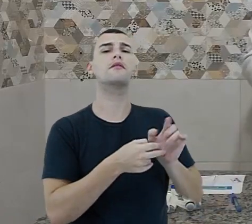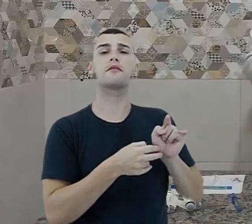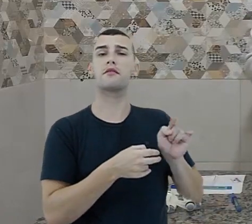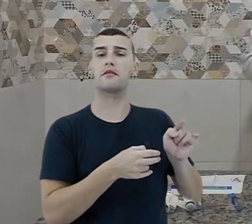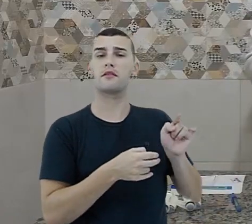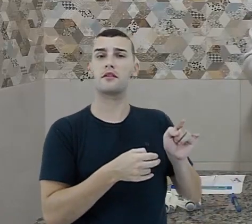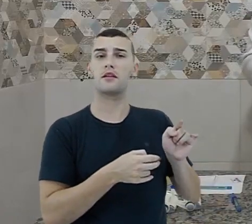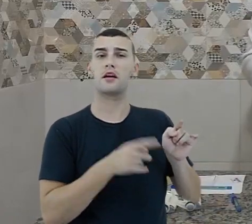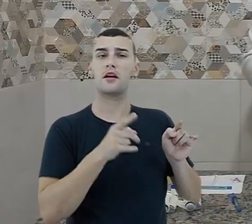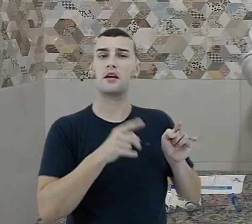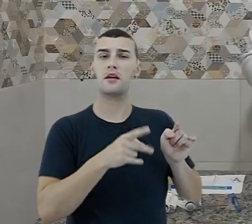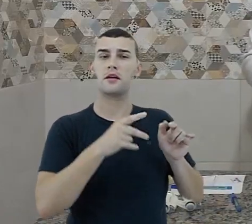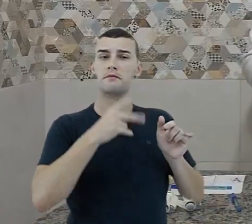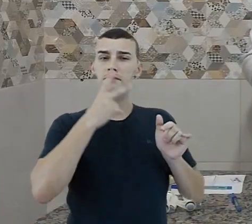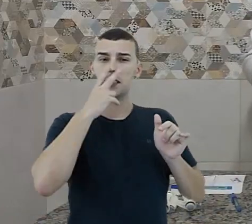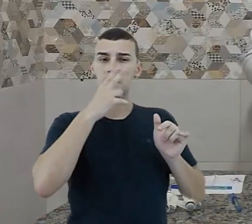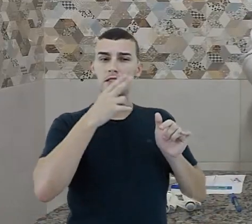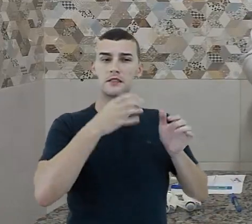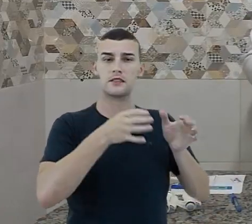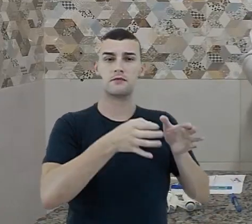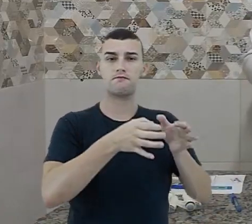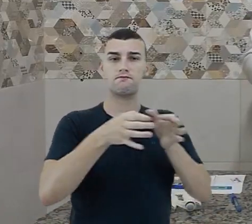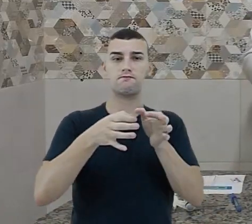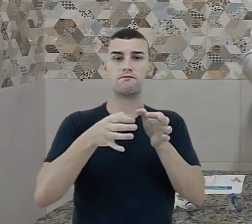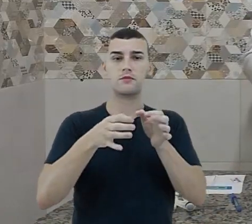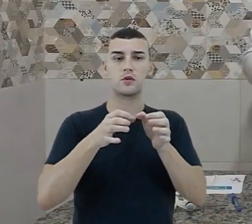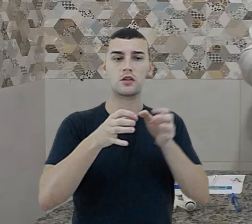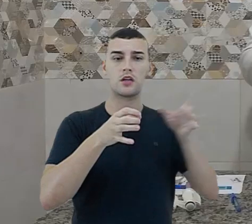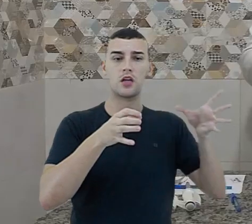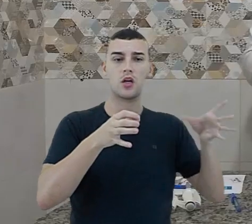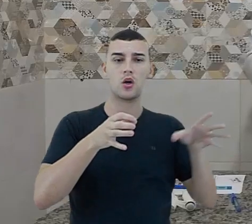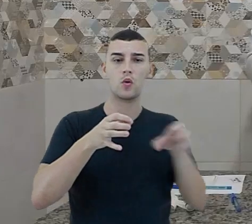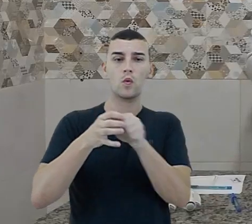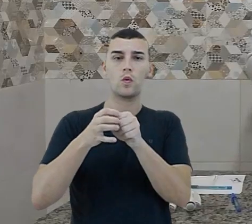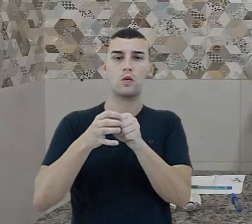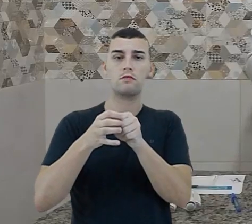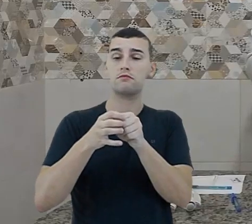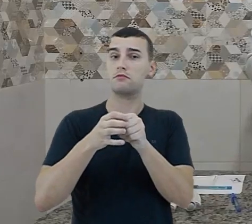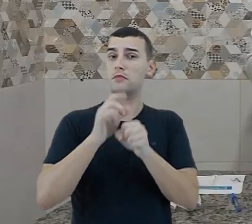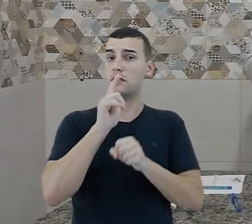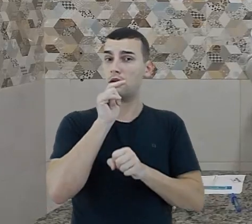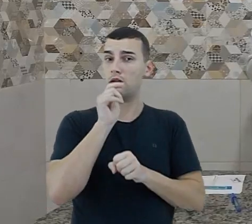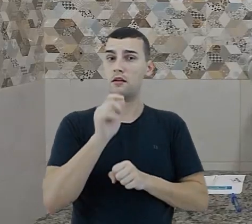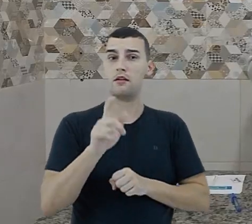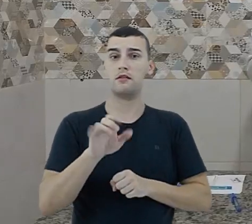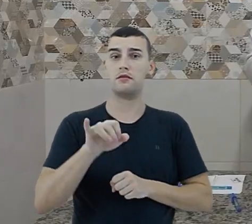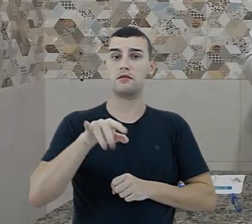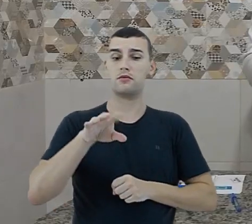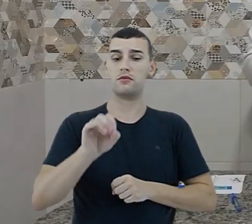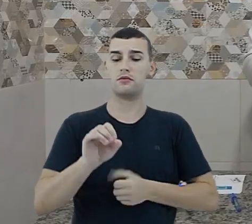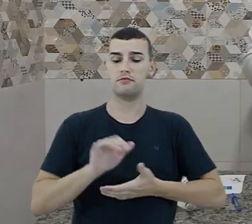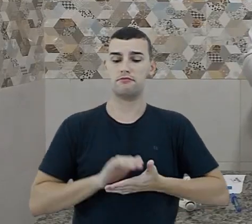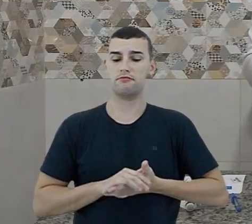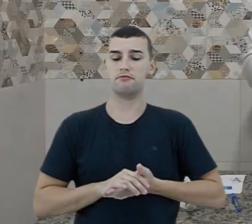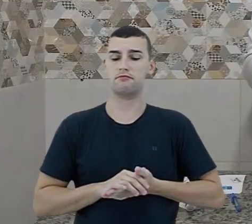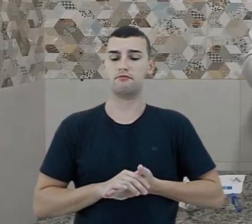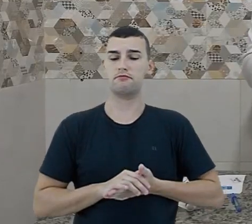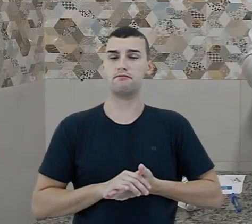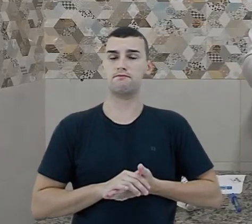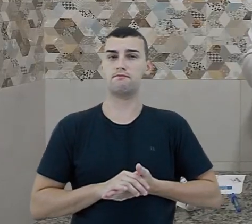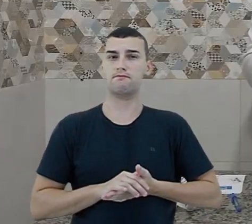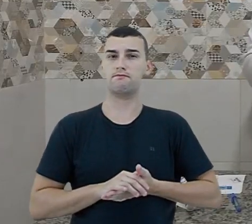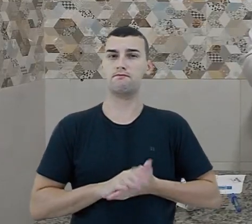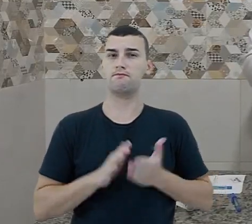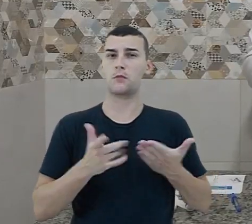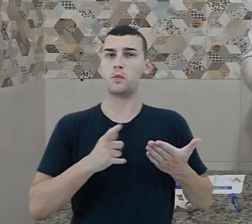na verdade, uma espécie de recipiente que vai aspirar o líquido. Então eu tenho